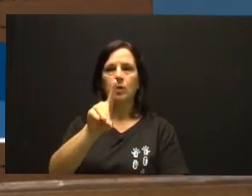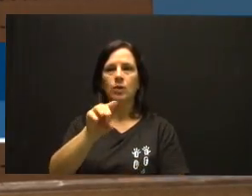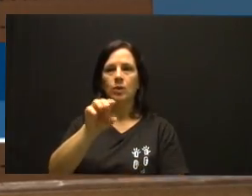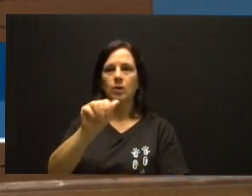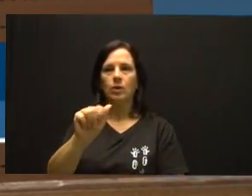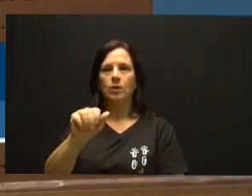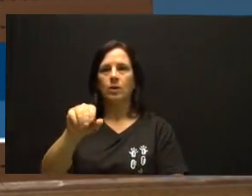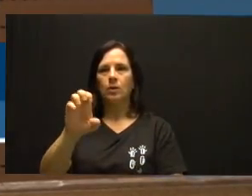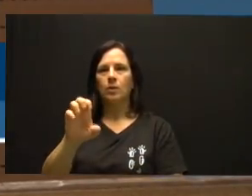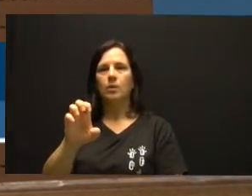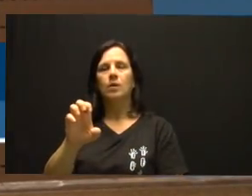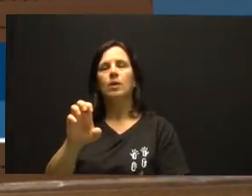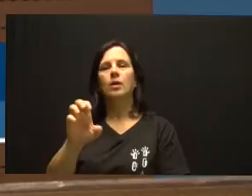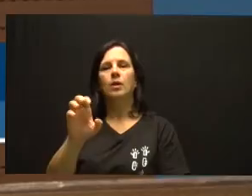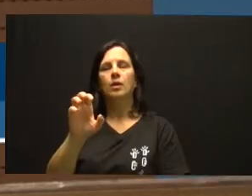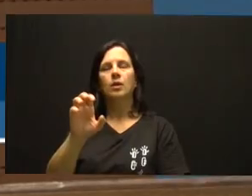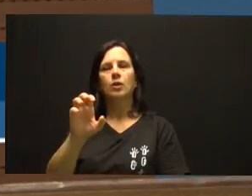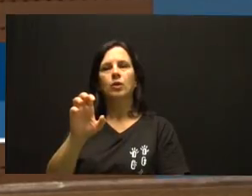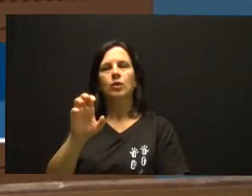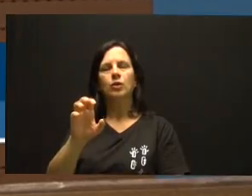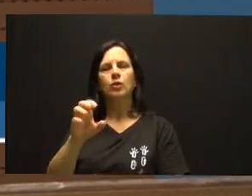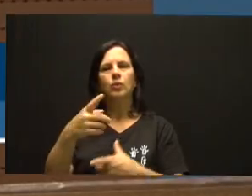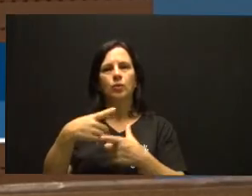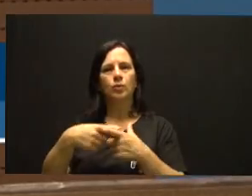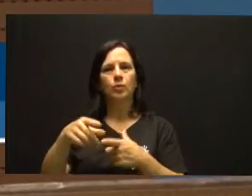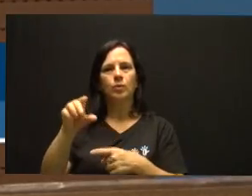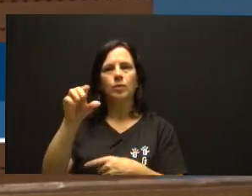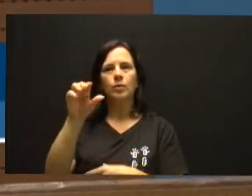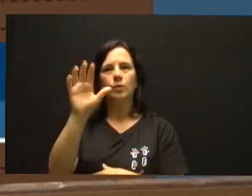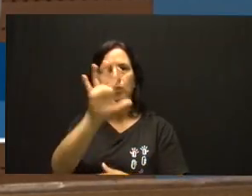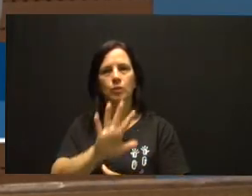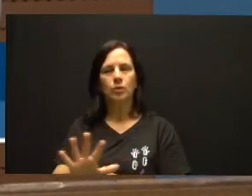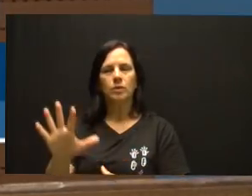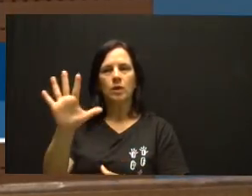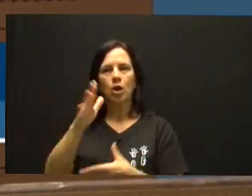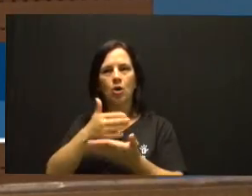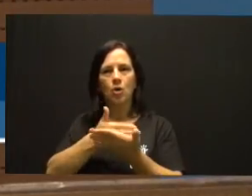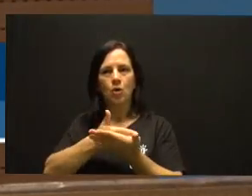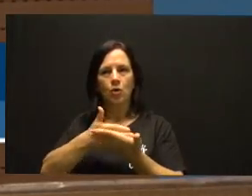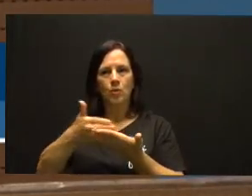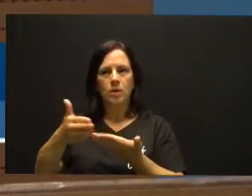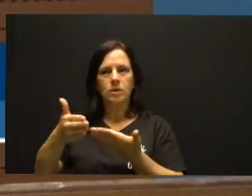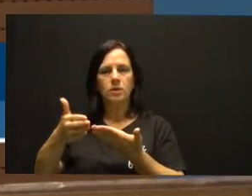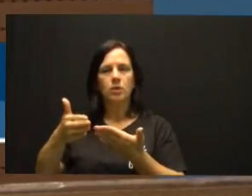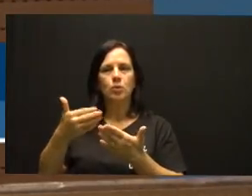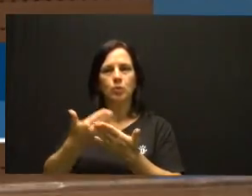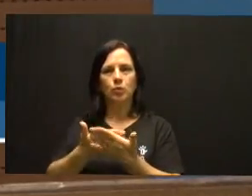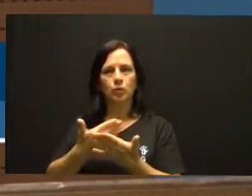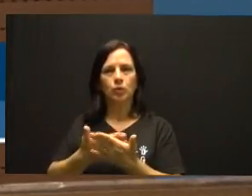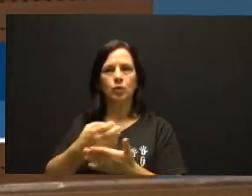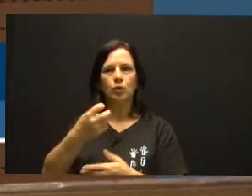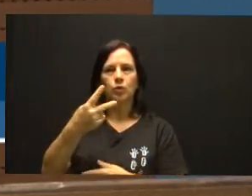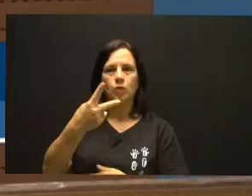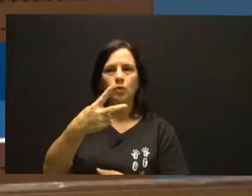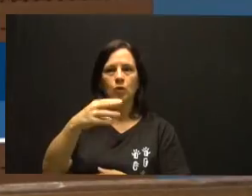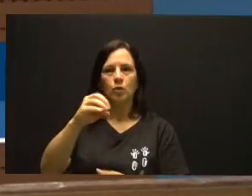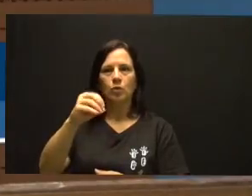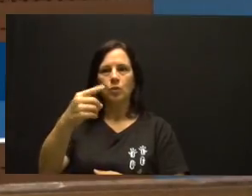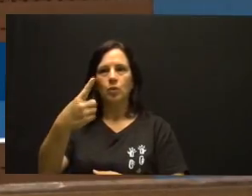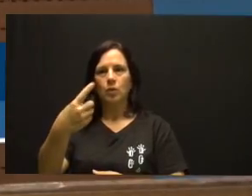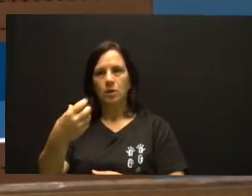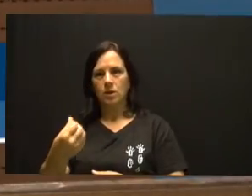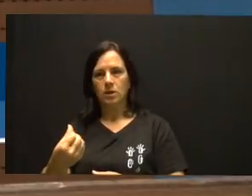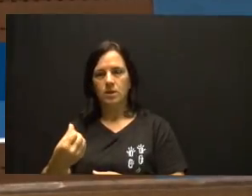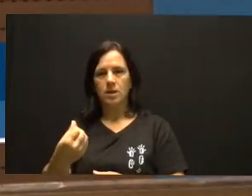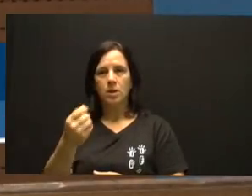Estado, faria o estudo, começaria esse estudo em 2016, com a previsão de 12 meses.